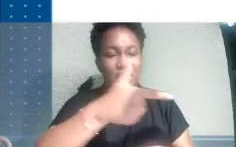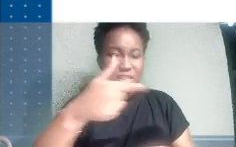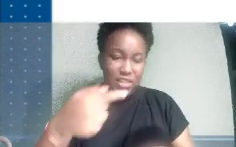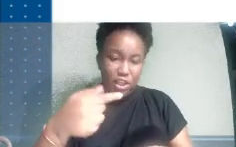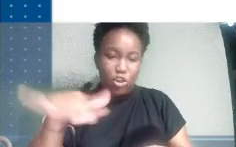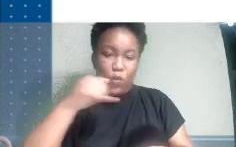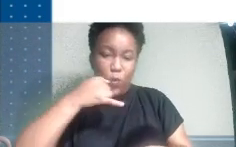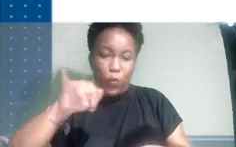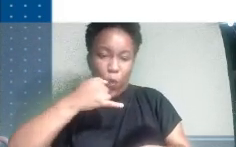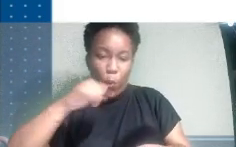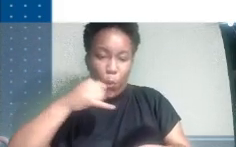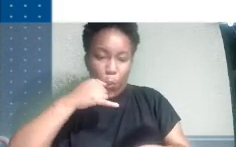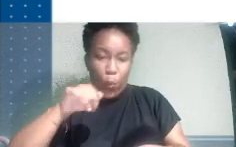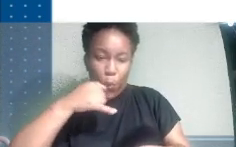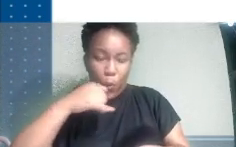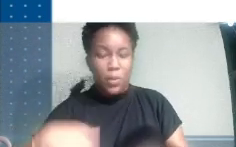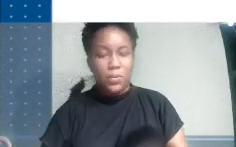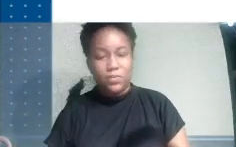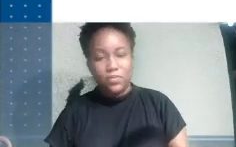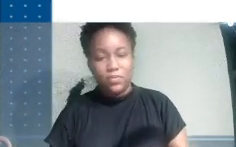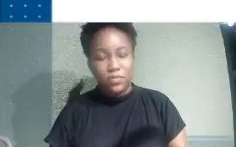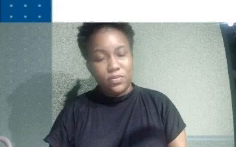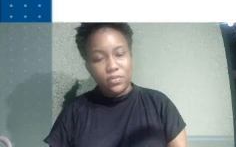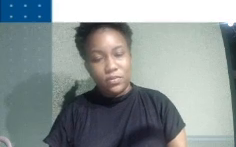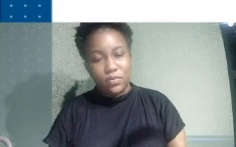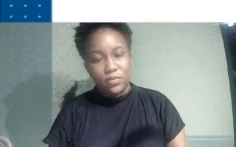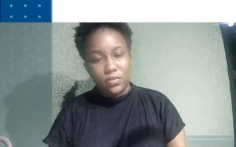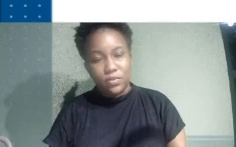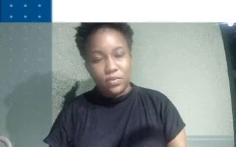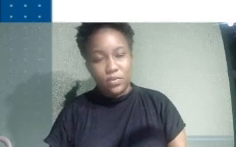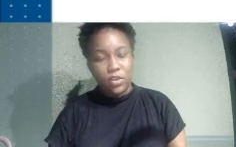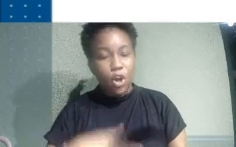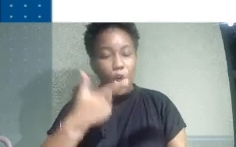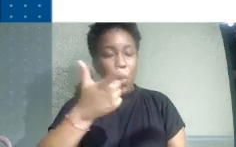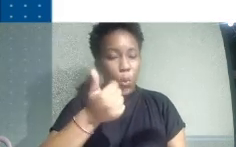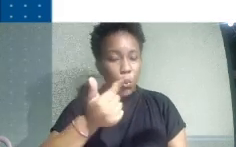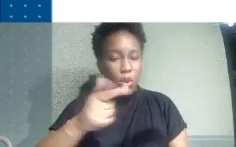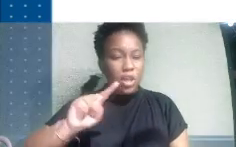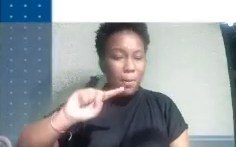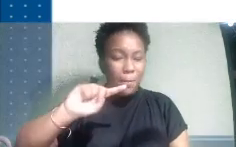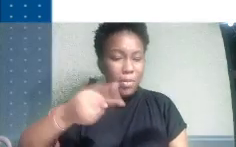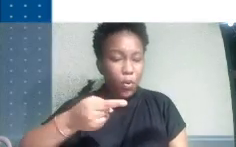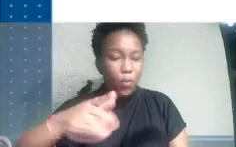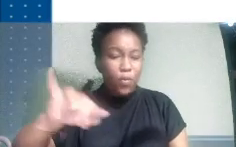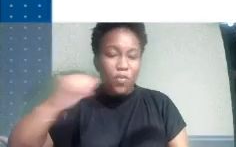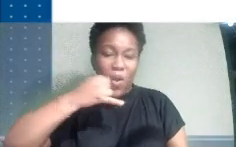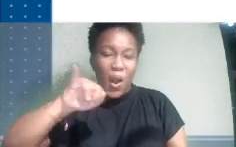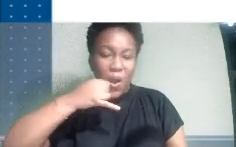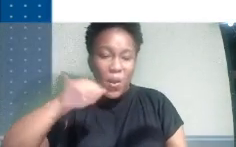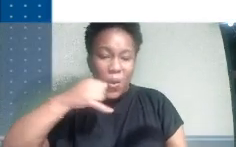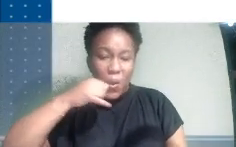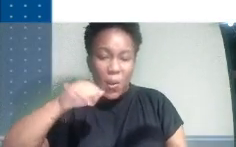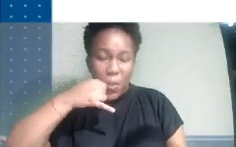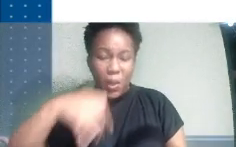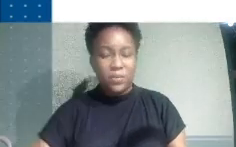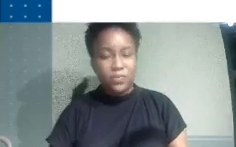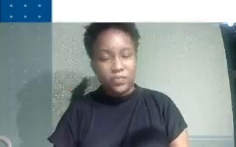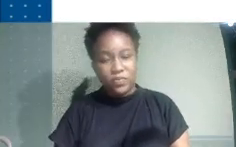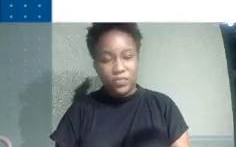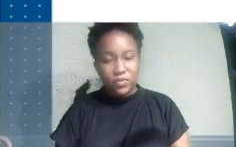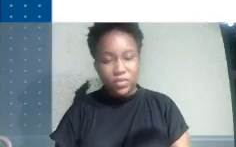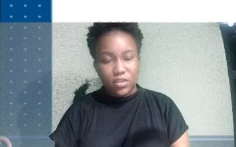tá? E ela vai comportar aí até 12.000 watts de potência. Quando a ligação